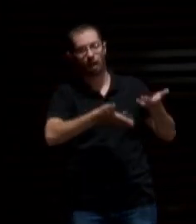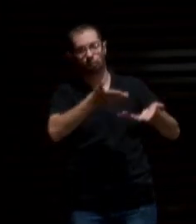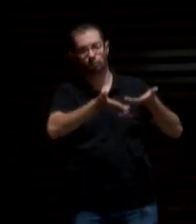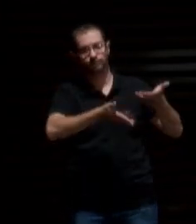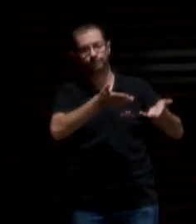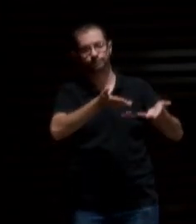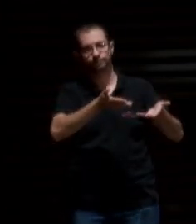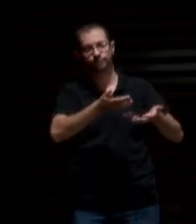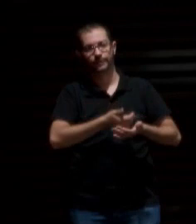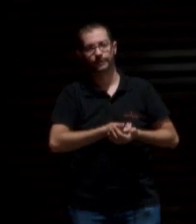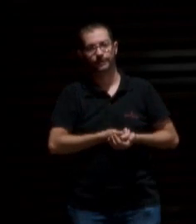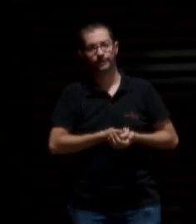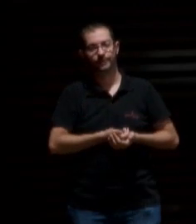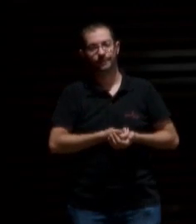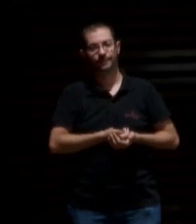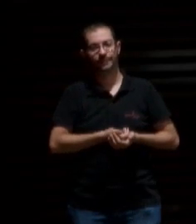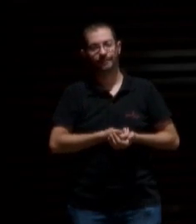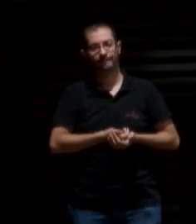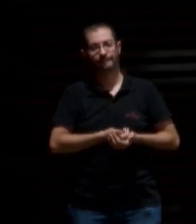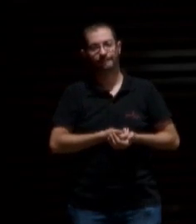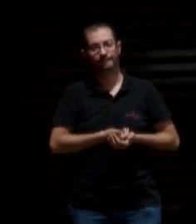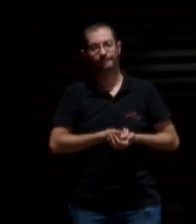A vara do papai é amorosa.